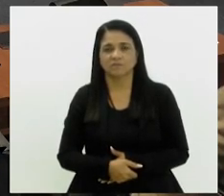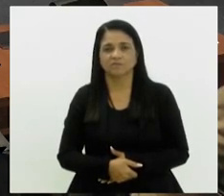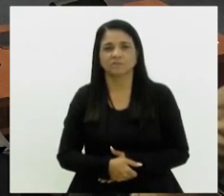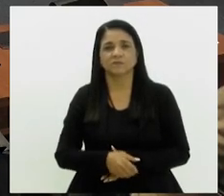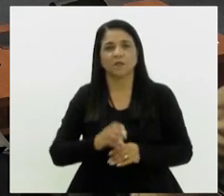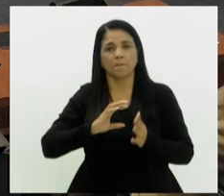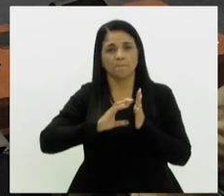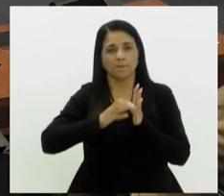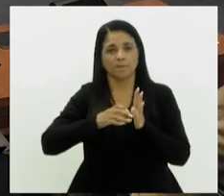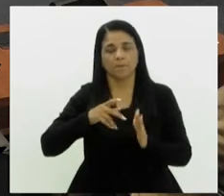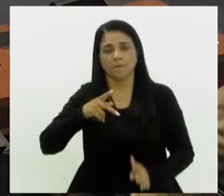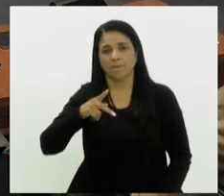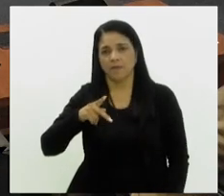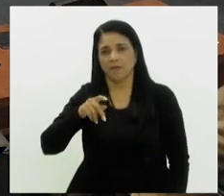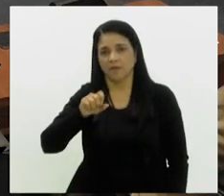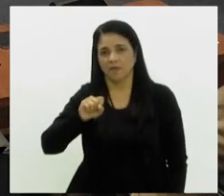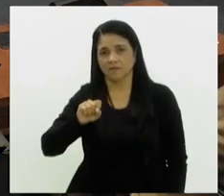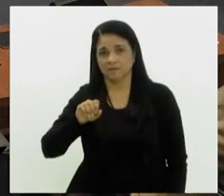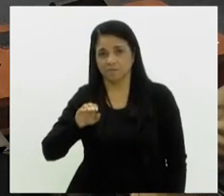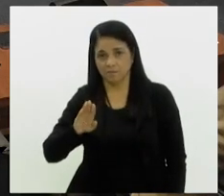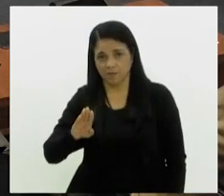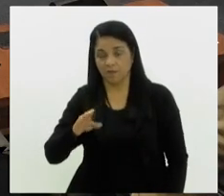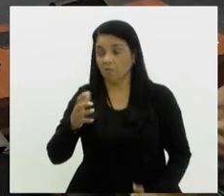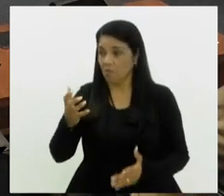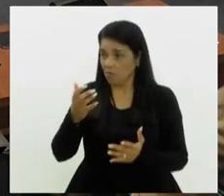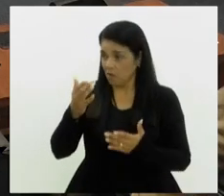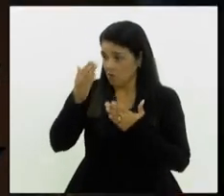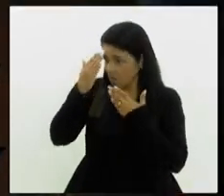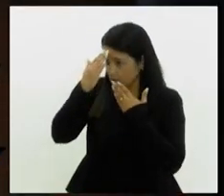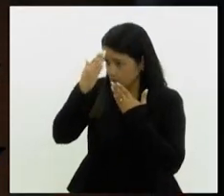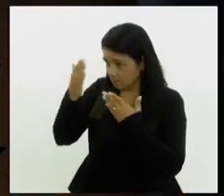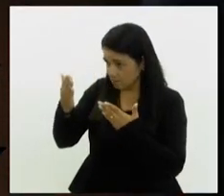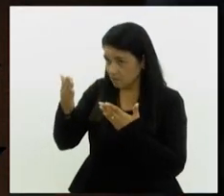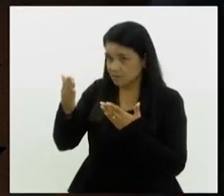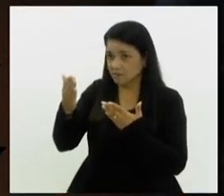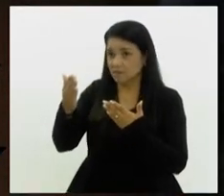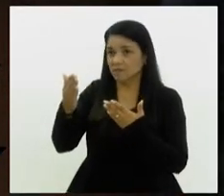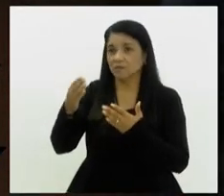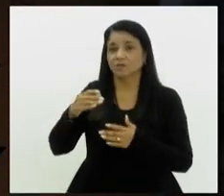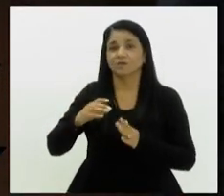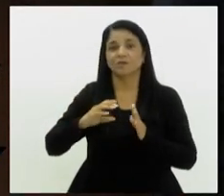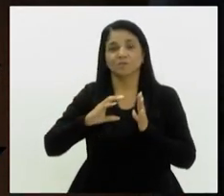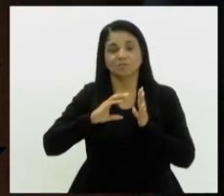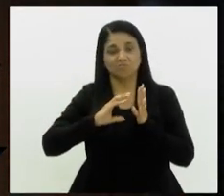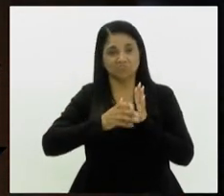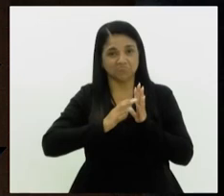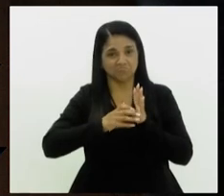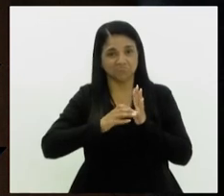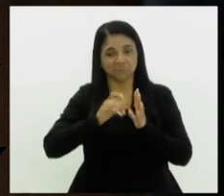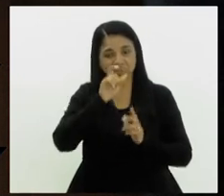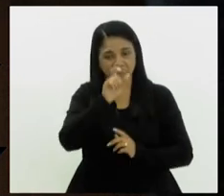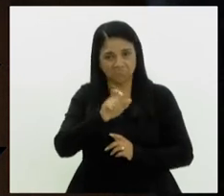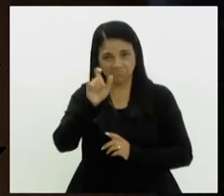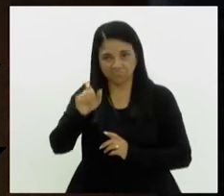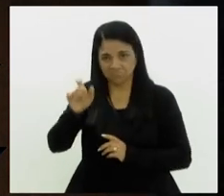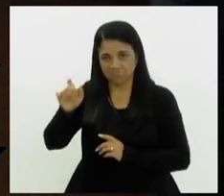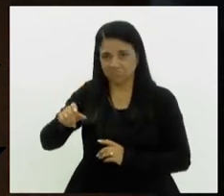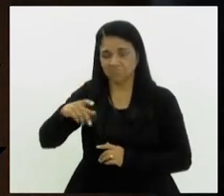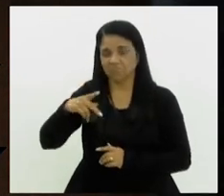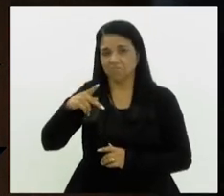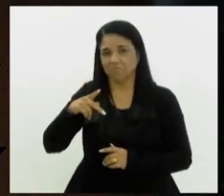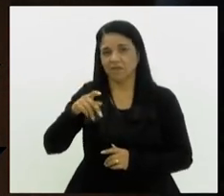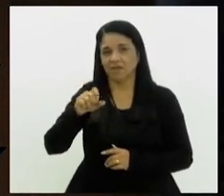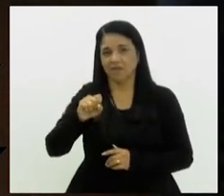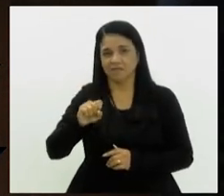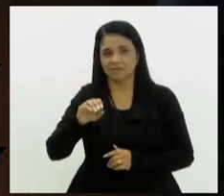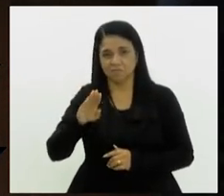Partido PSB, a quem de antemão eu quero agradecer pelos componentes do Partido PSB. Muito obrigado. Muito obrigado. Se era o caos que